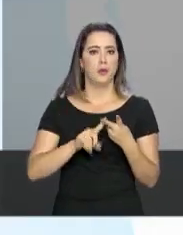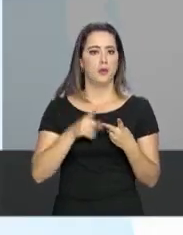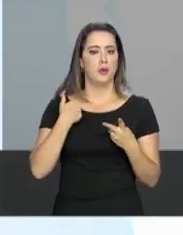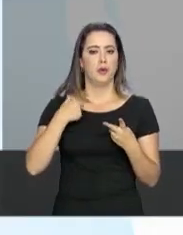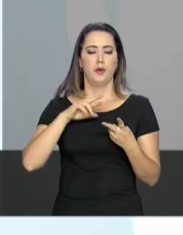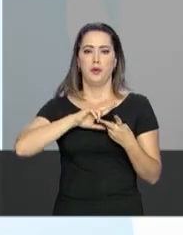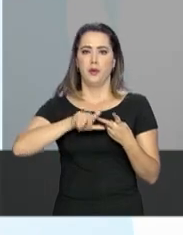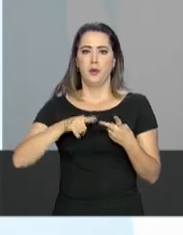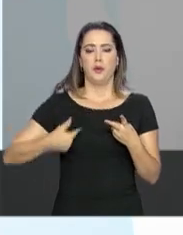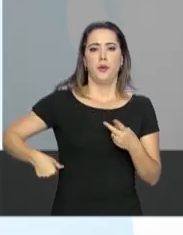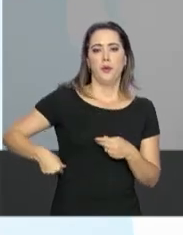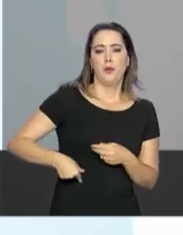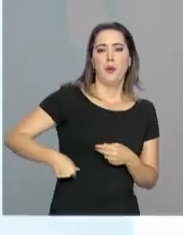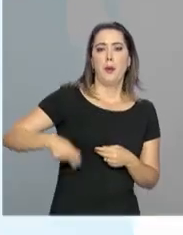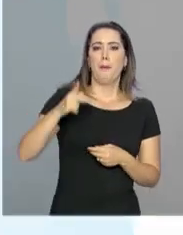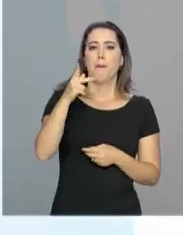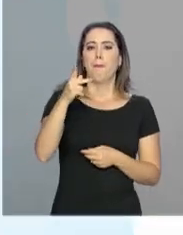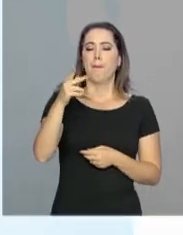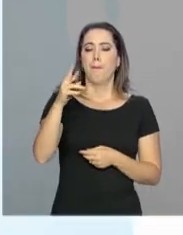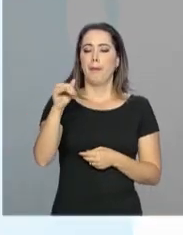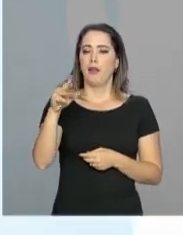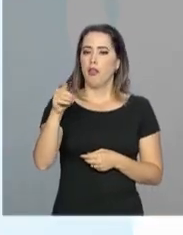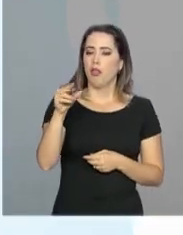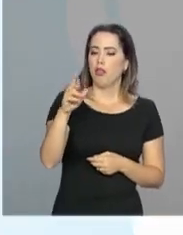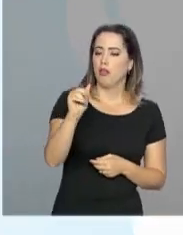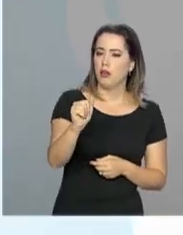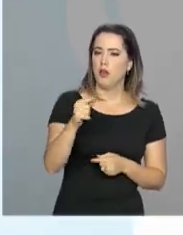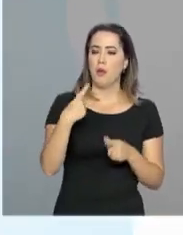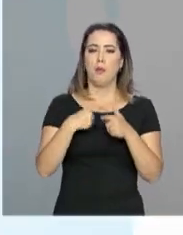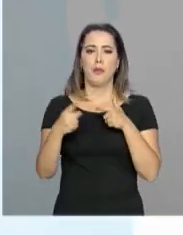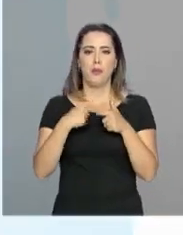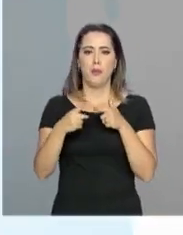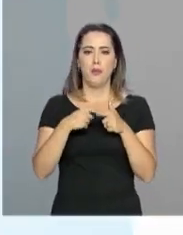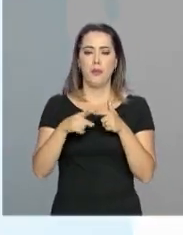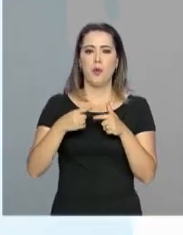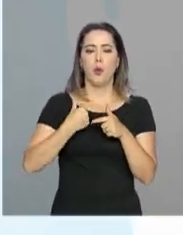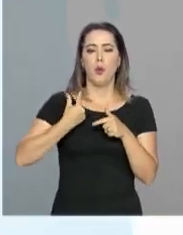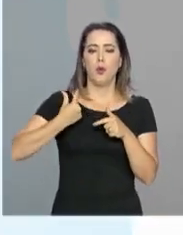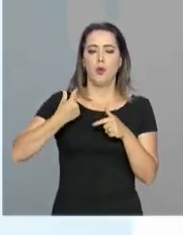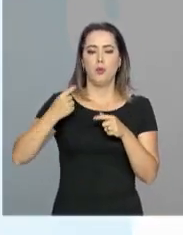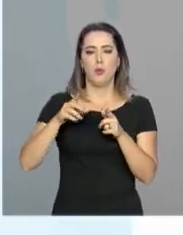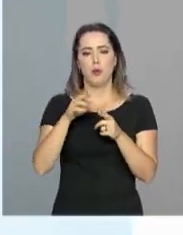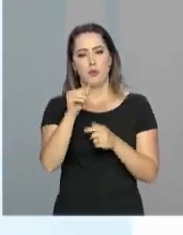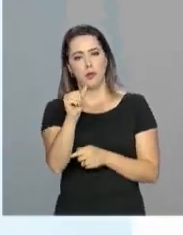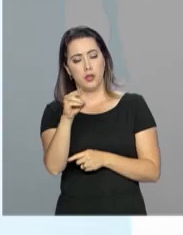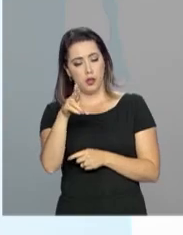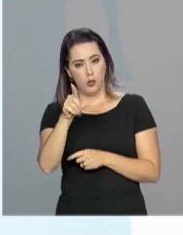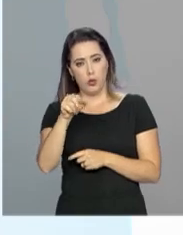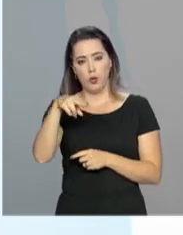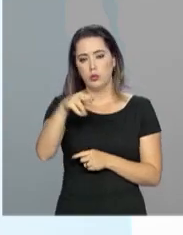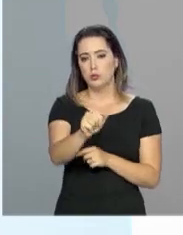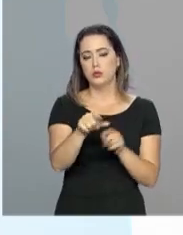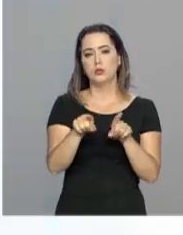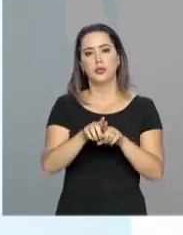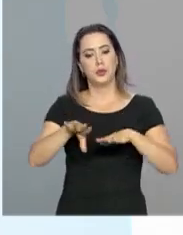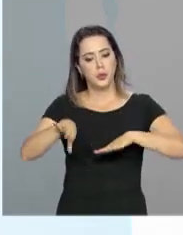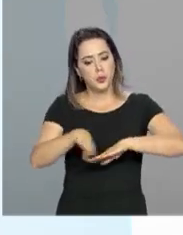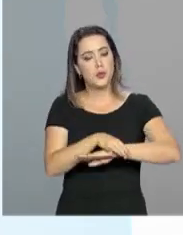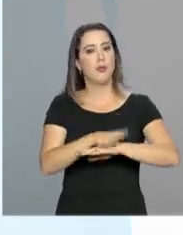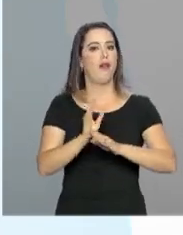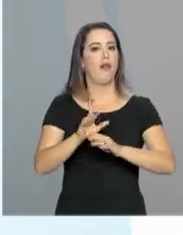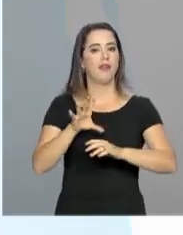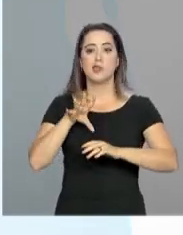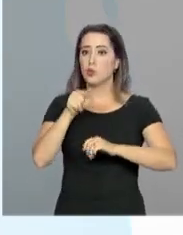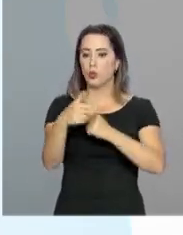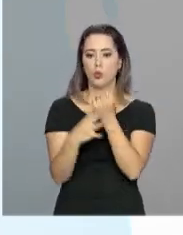pedra na vesícula hérnia de disco dos anos de disco problema no joelho nos pés nas articulações de geraldo é como